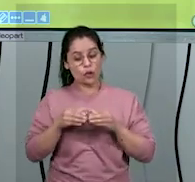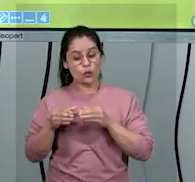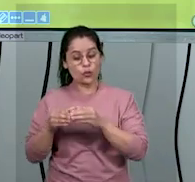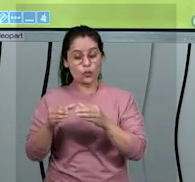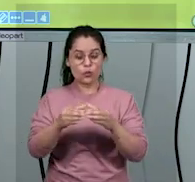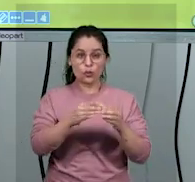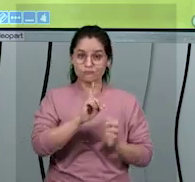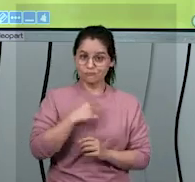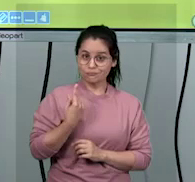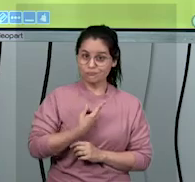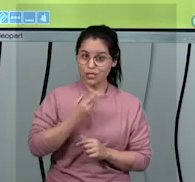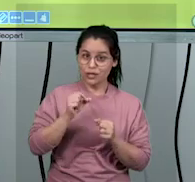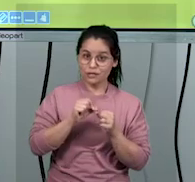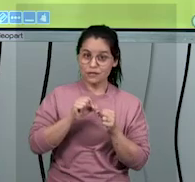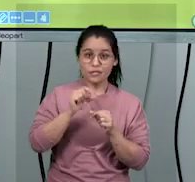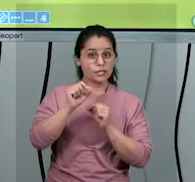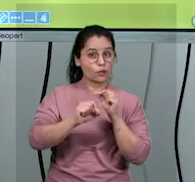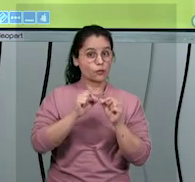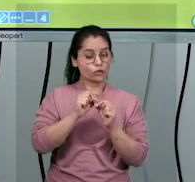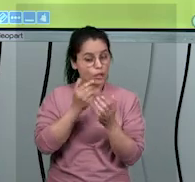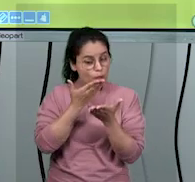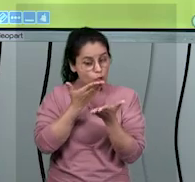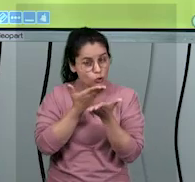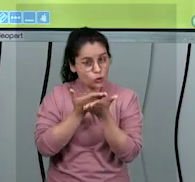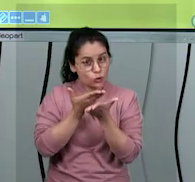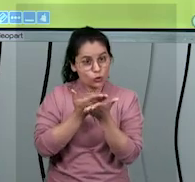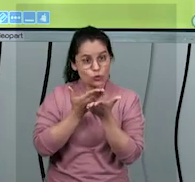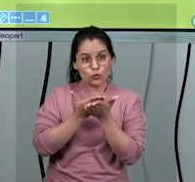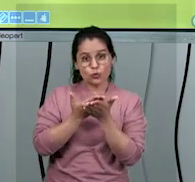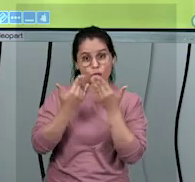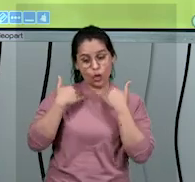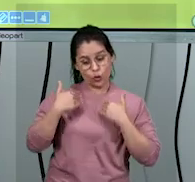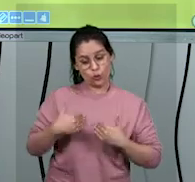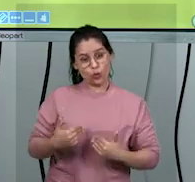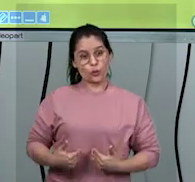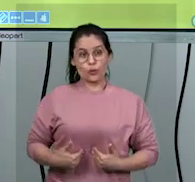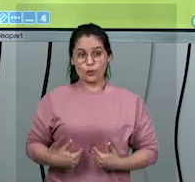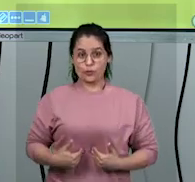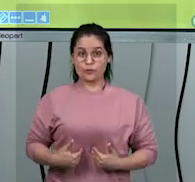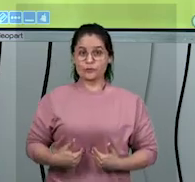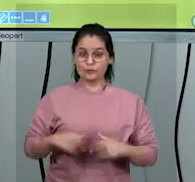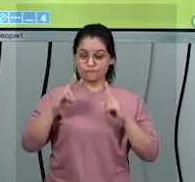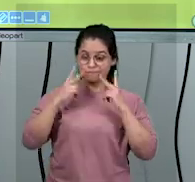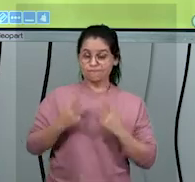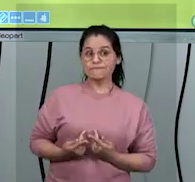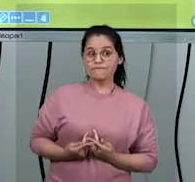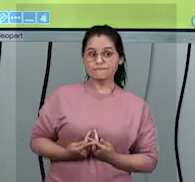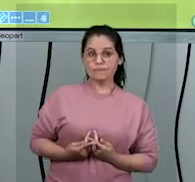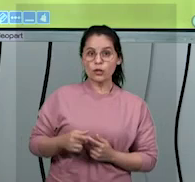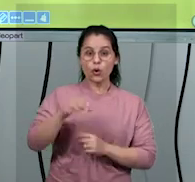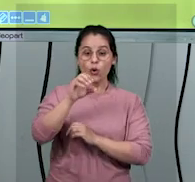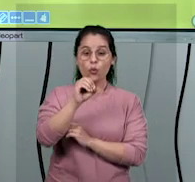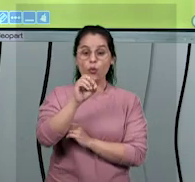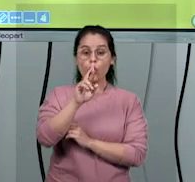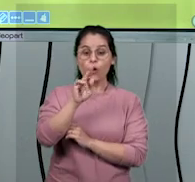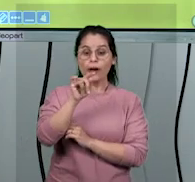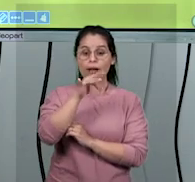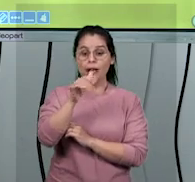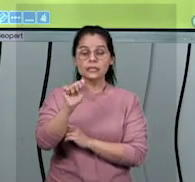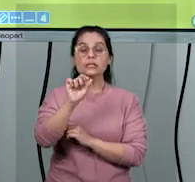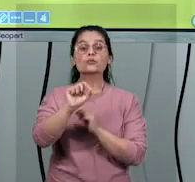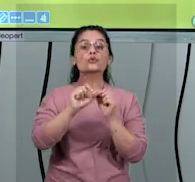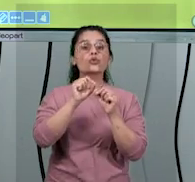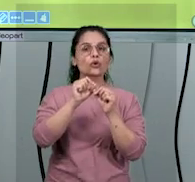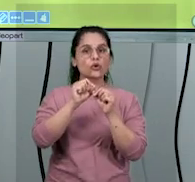nós fazemos para estudar o corpo humano. O organismo é um conjunto de todos